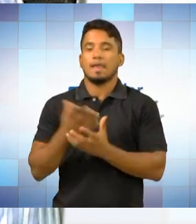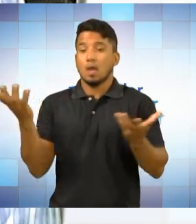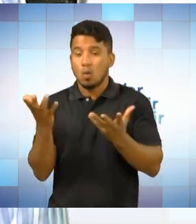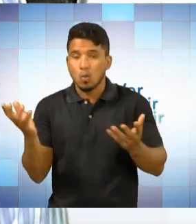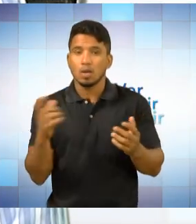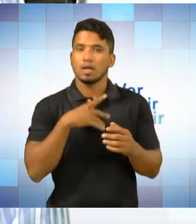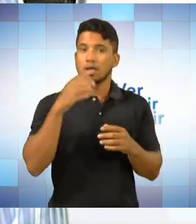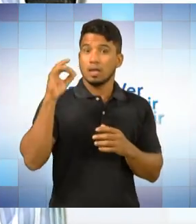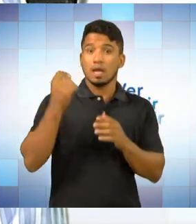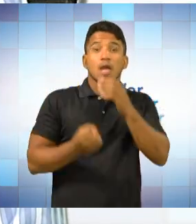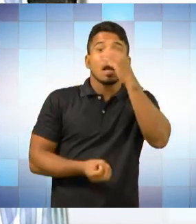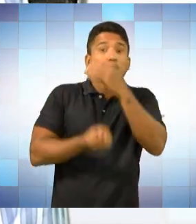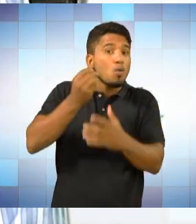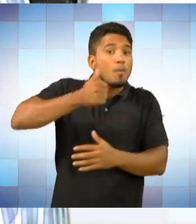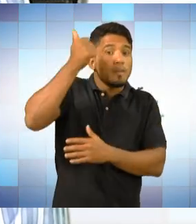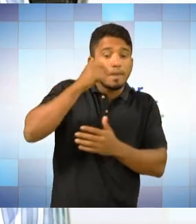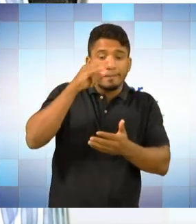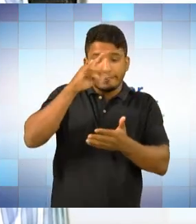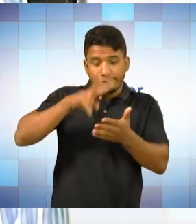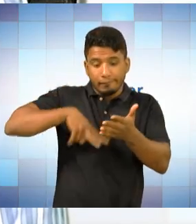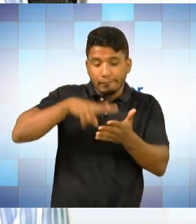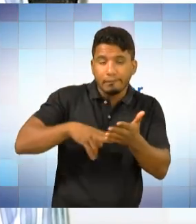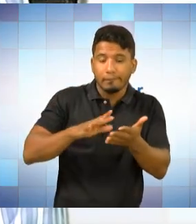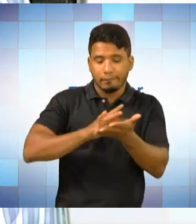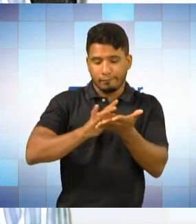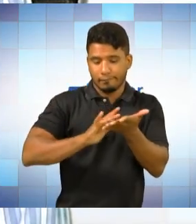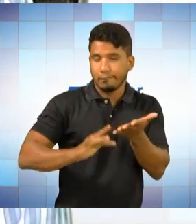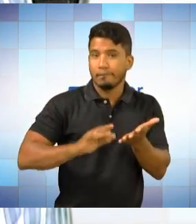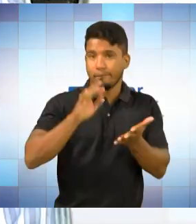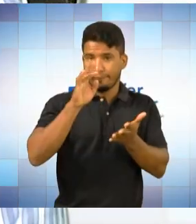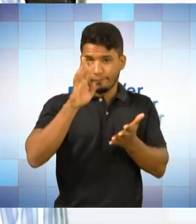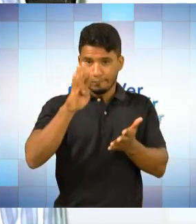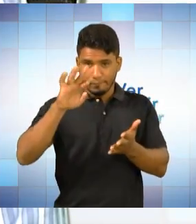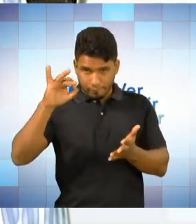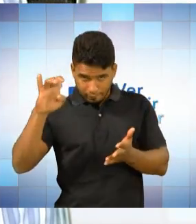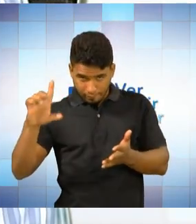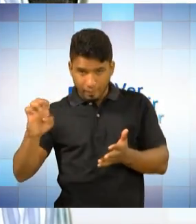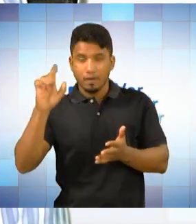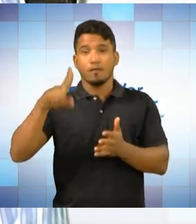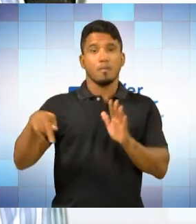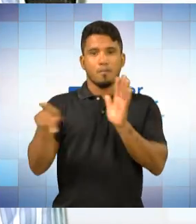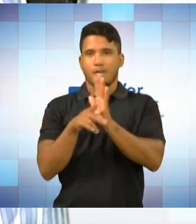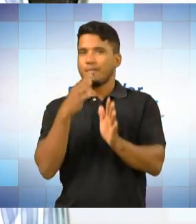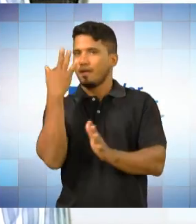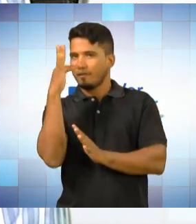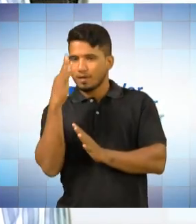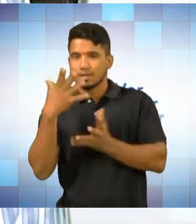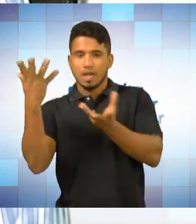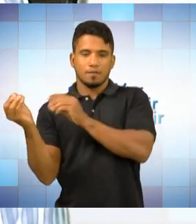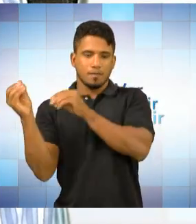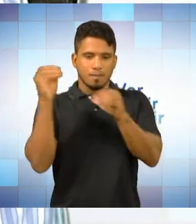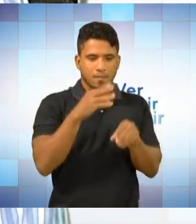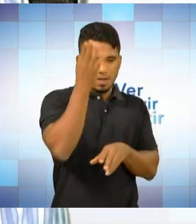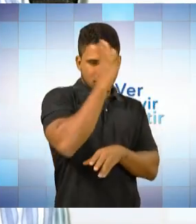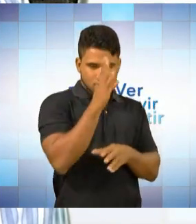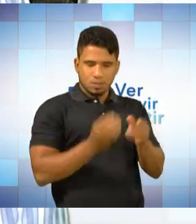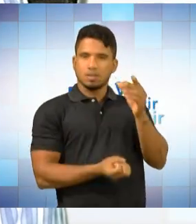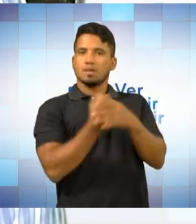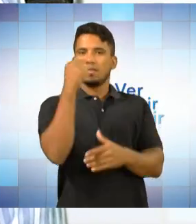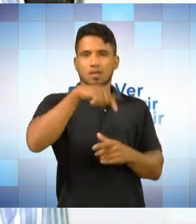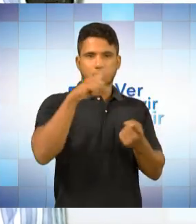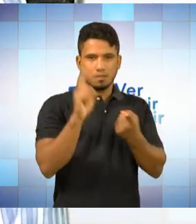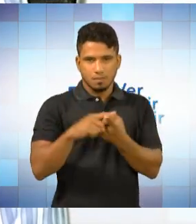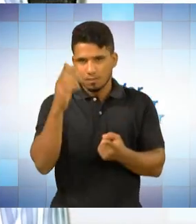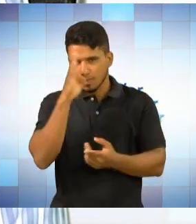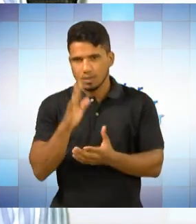desse sistema, o mundo inteiro até hoje, e não há como mudar para um outro sistema, porque a eficiência do Braille